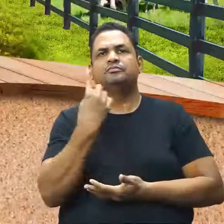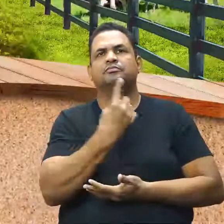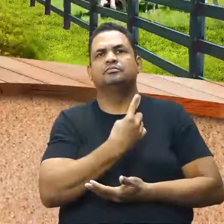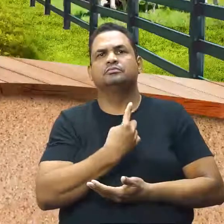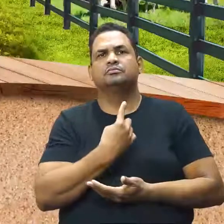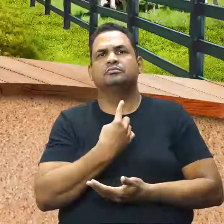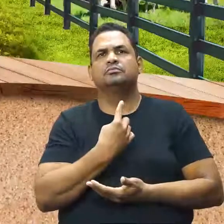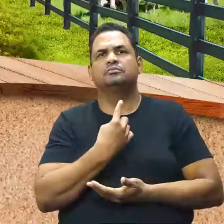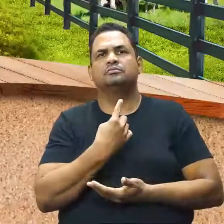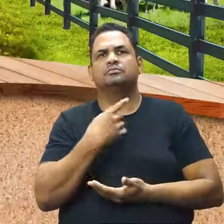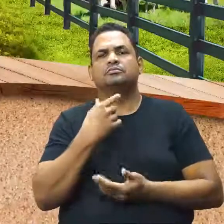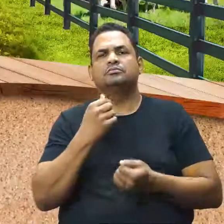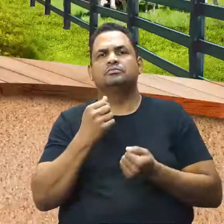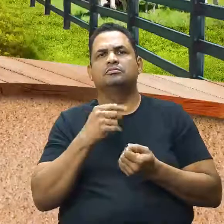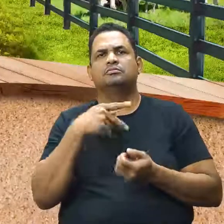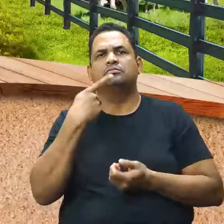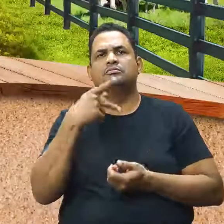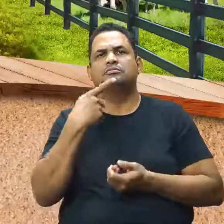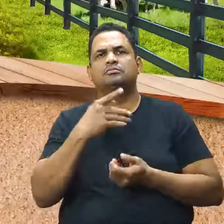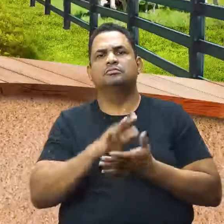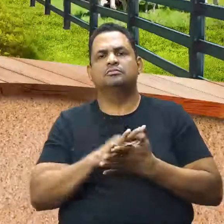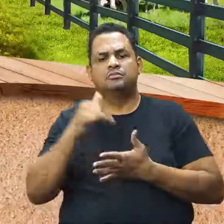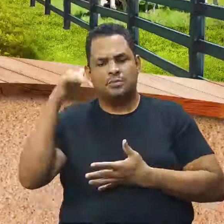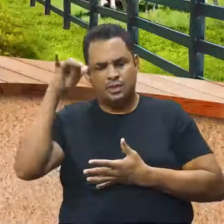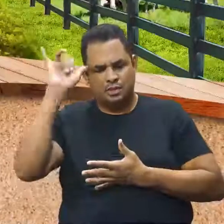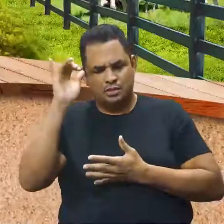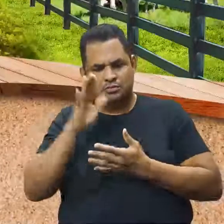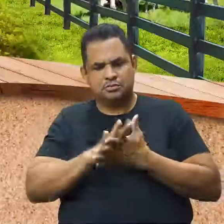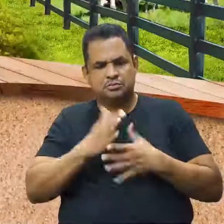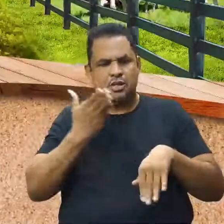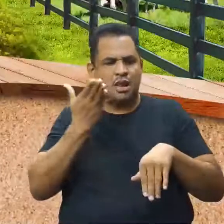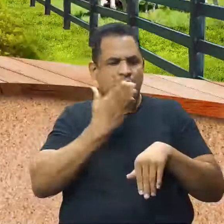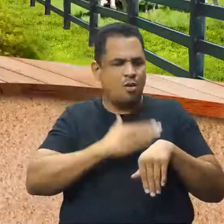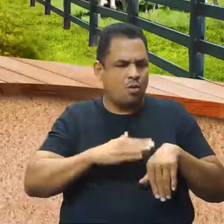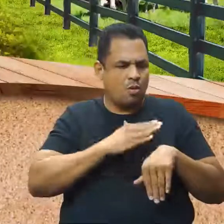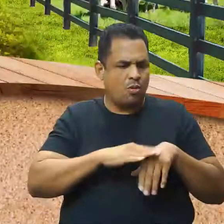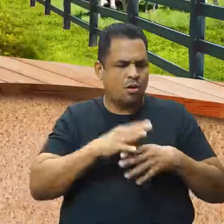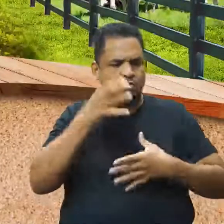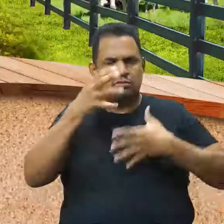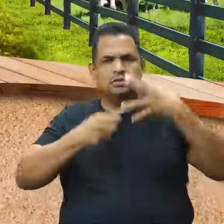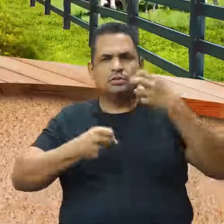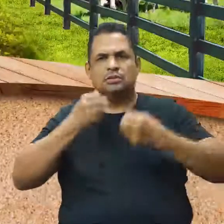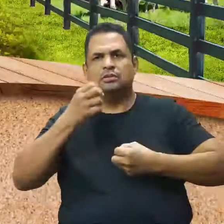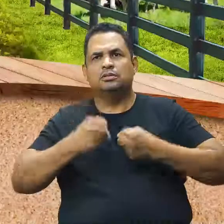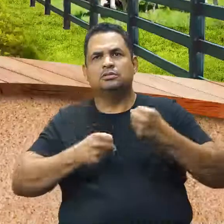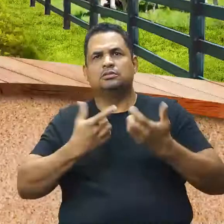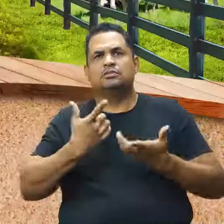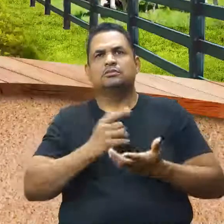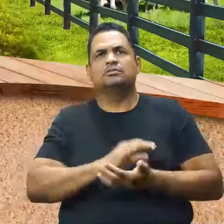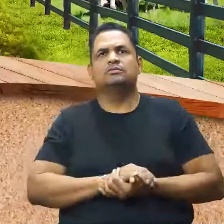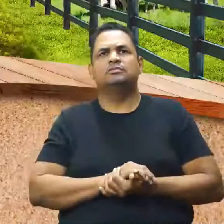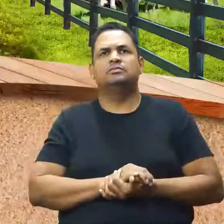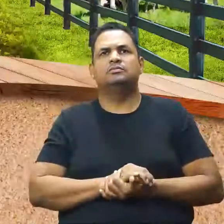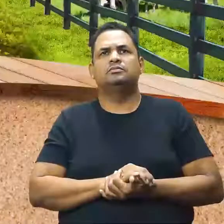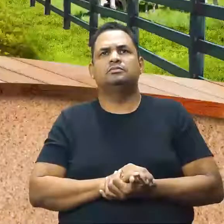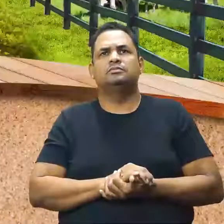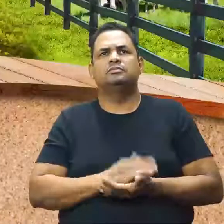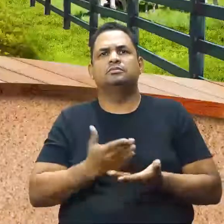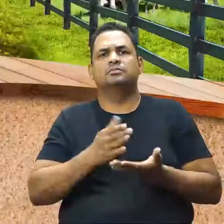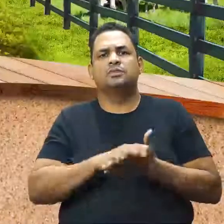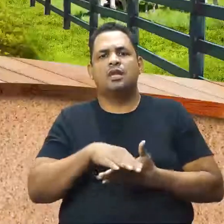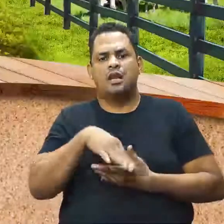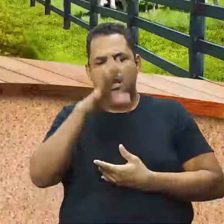falamos criações de gado para corte, gado para leite, né? Bovinocultura,